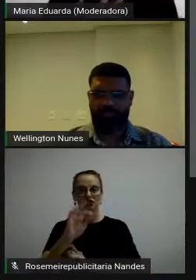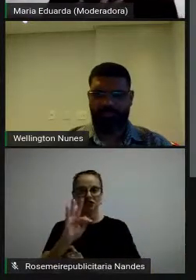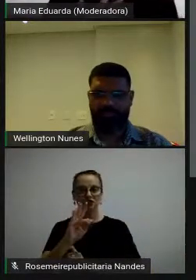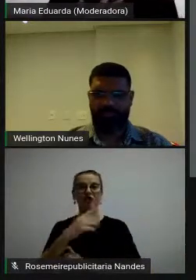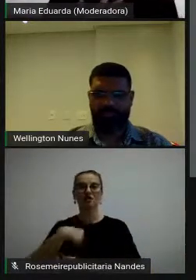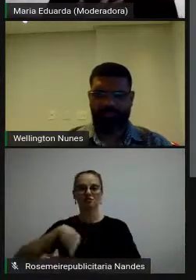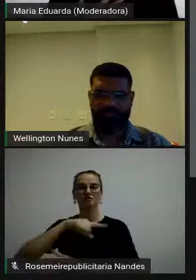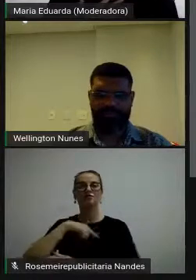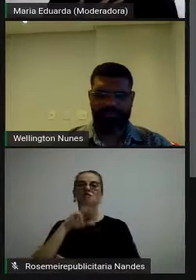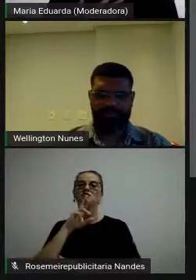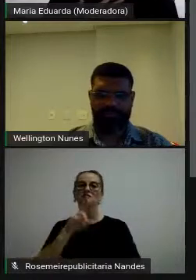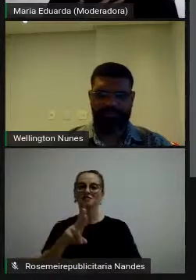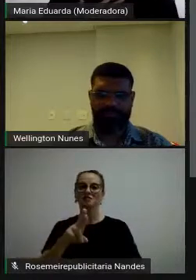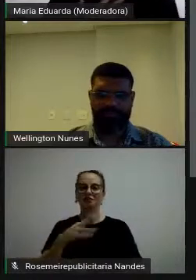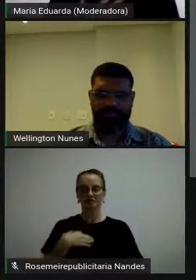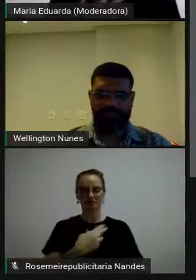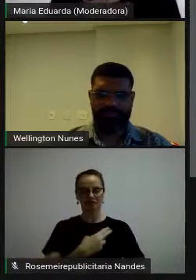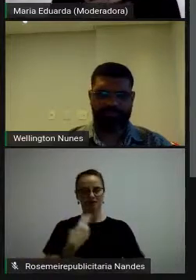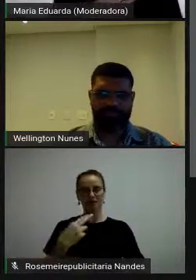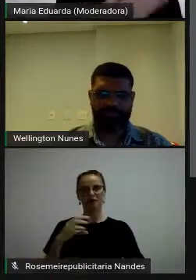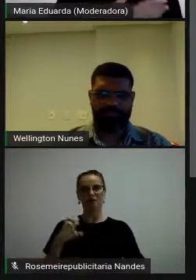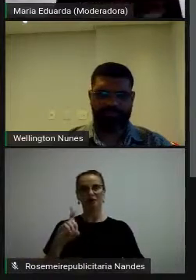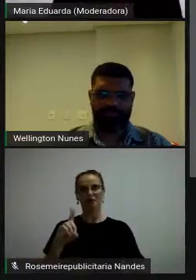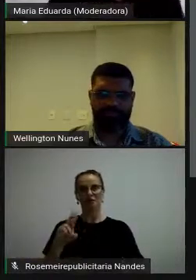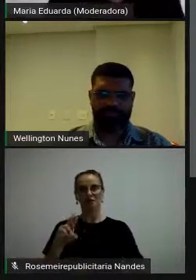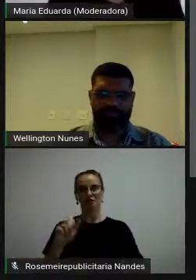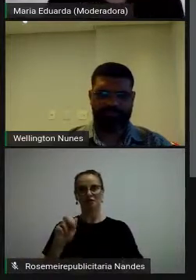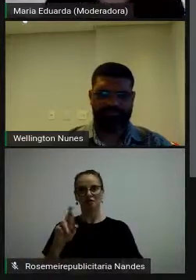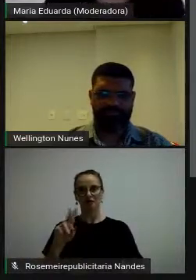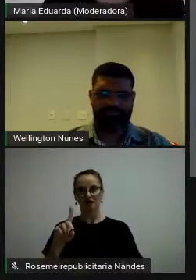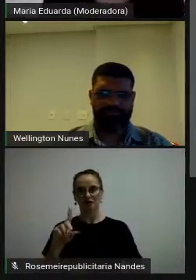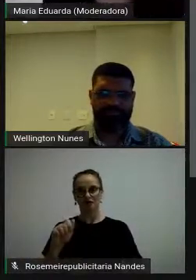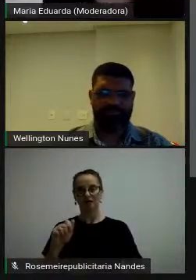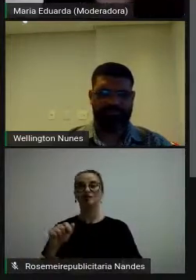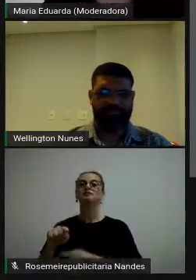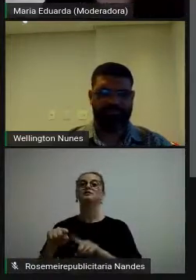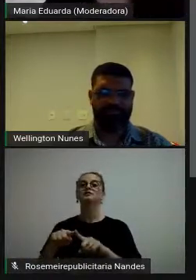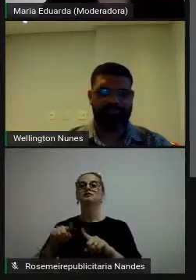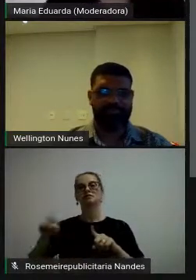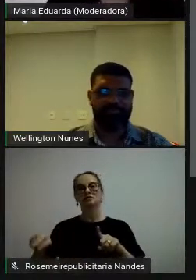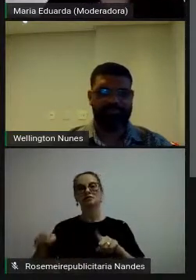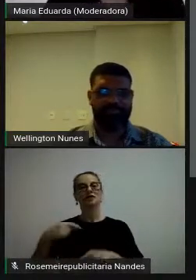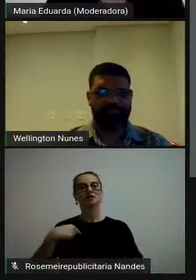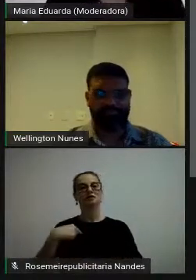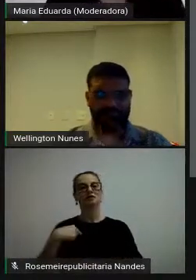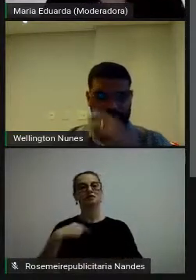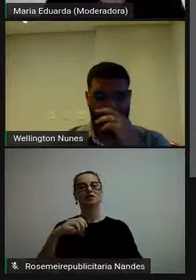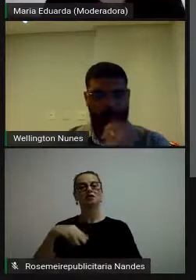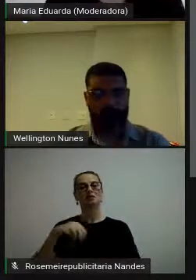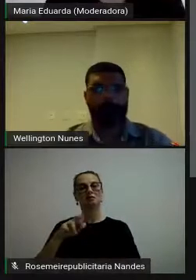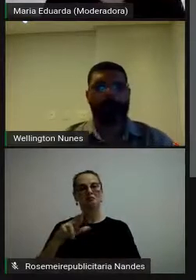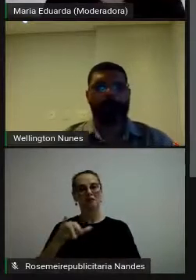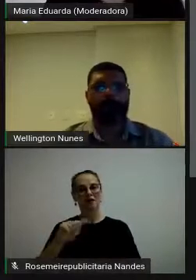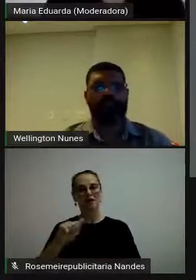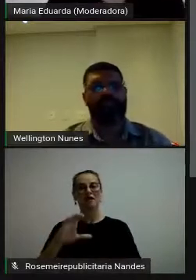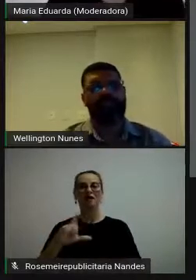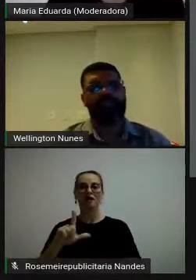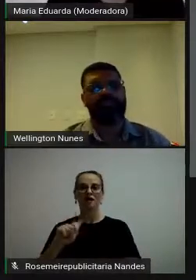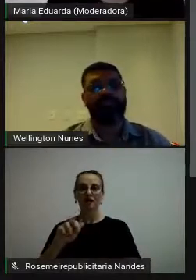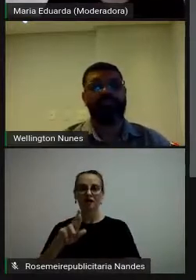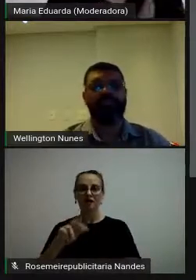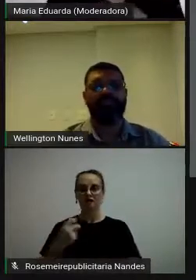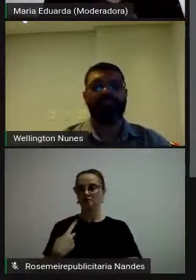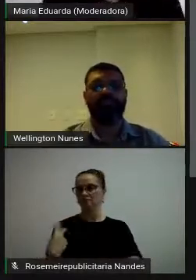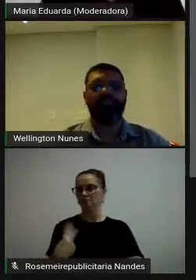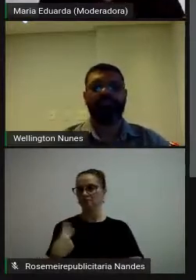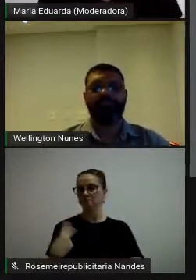Maria Eduarda. E minha Maria Clara. E nós seremos as mediadoras dessa live. Qualquer coisa, vocês podem perguntar no